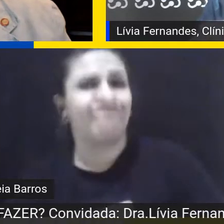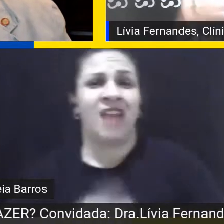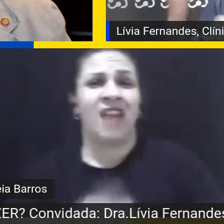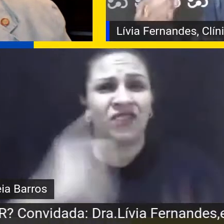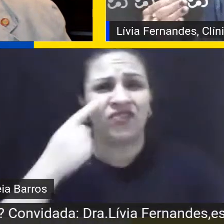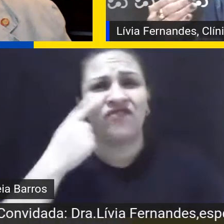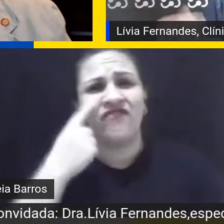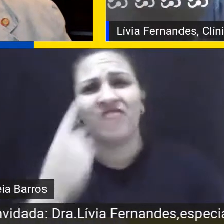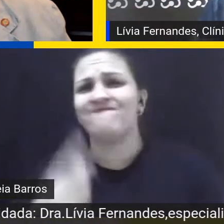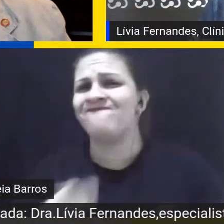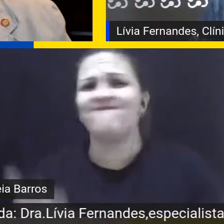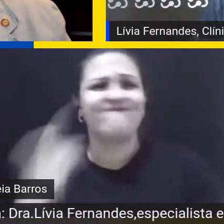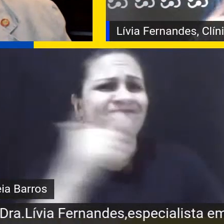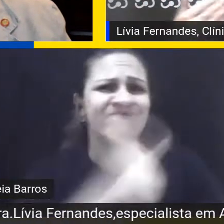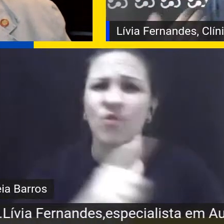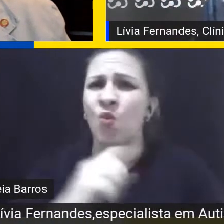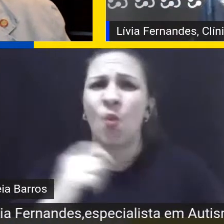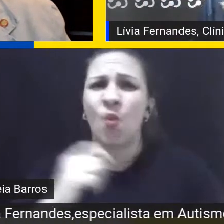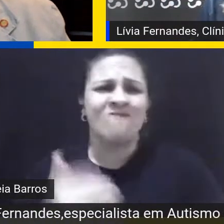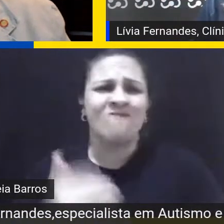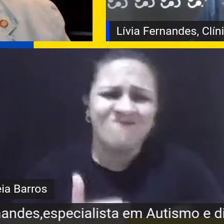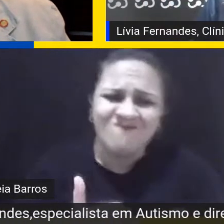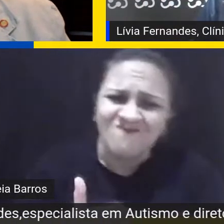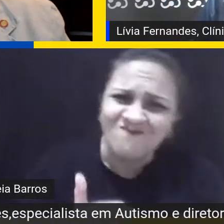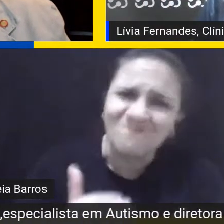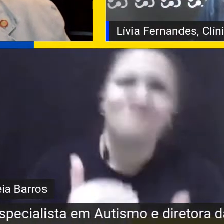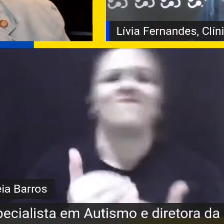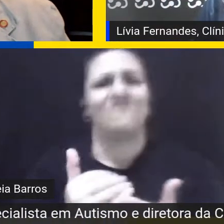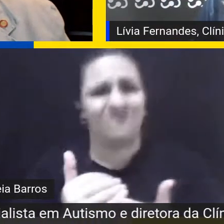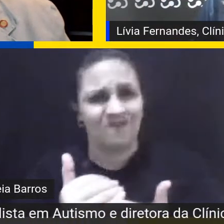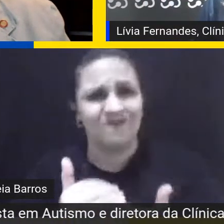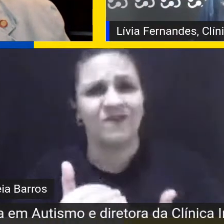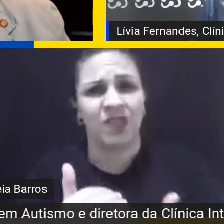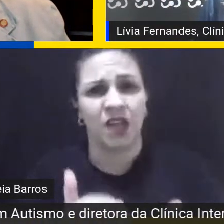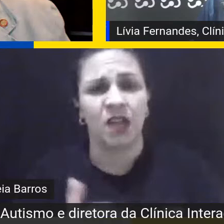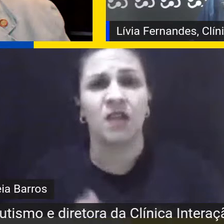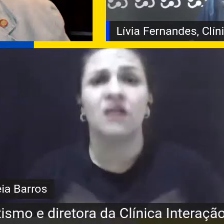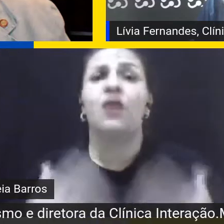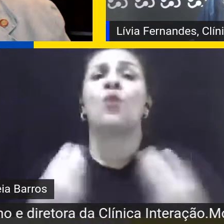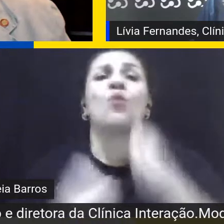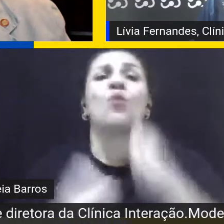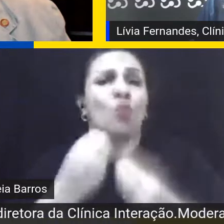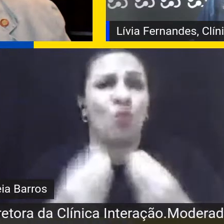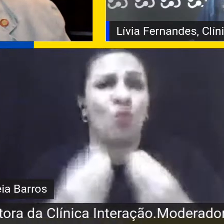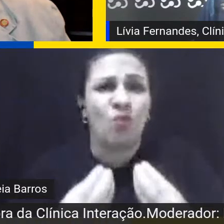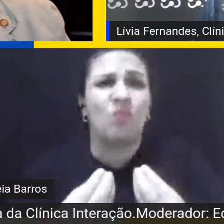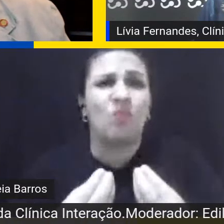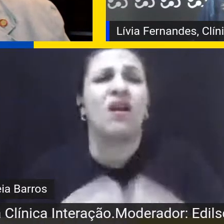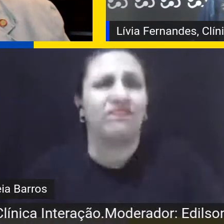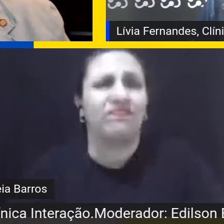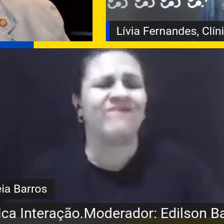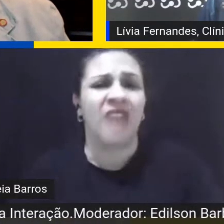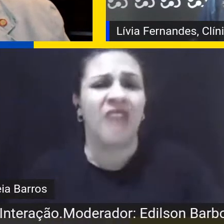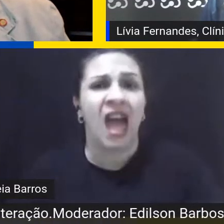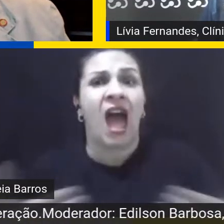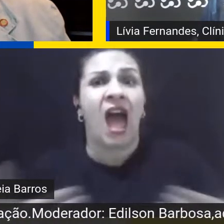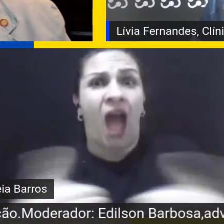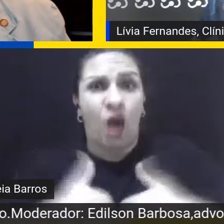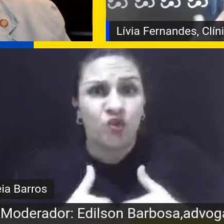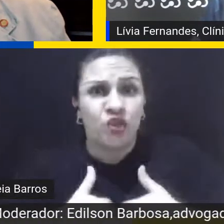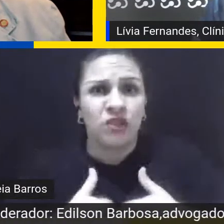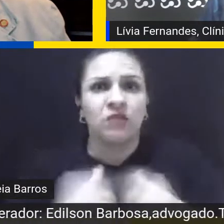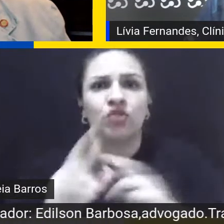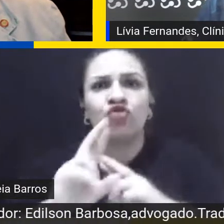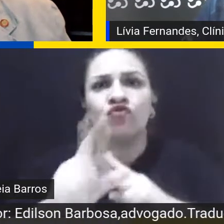gente chega um momento que a gente não consegue mais avançar. E com o autismo, era muito diferente, porque